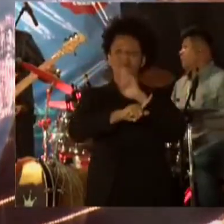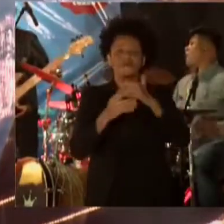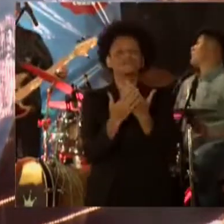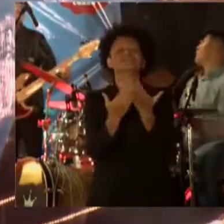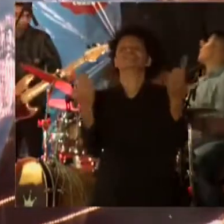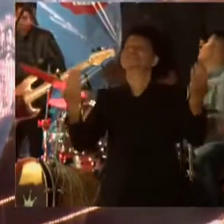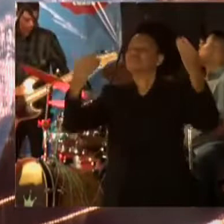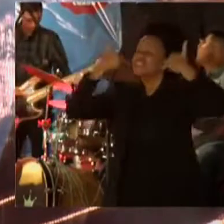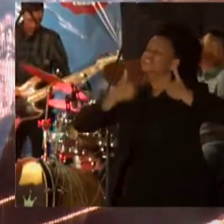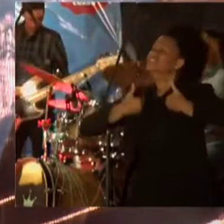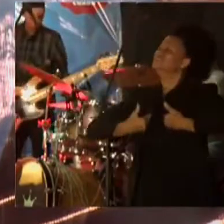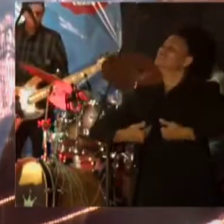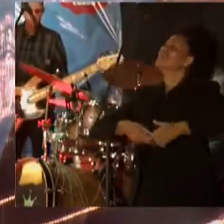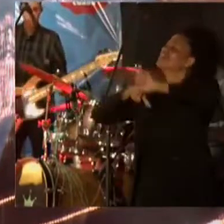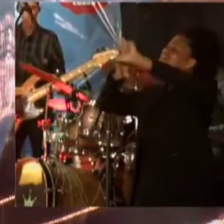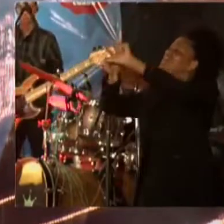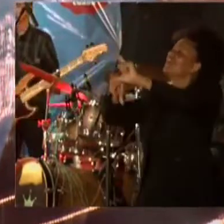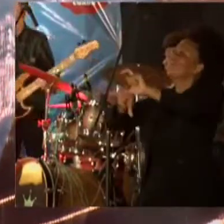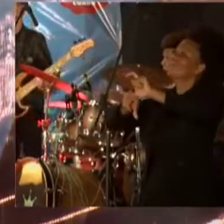Sou